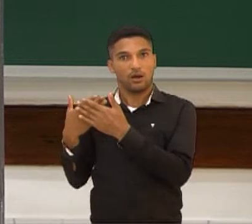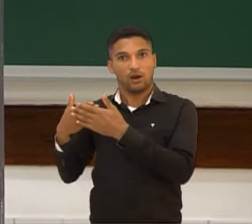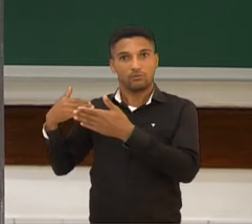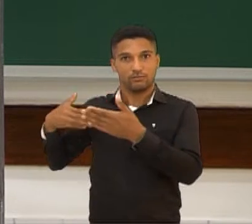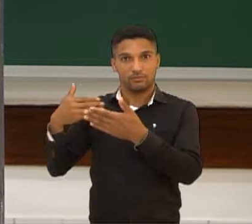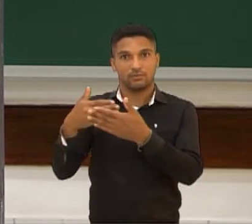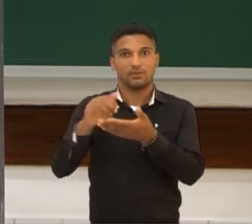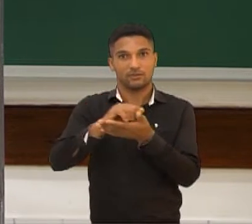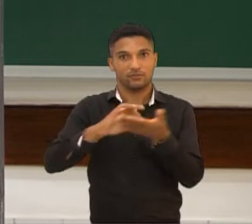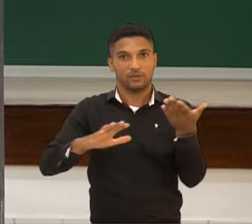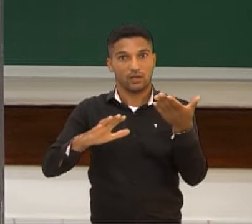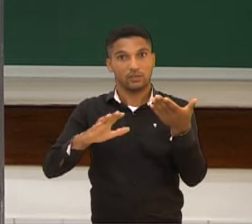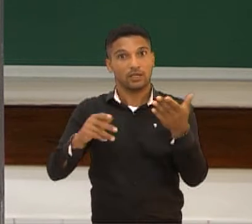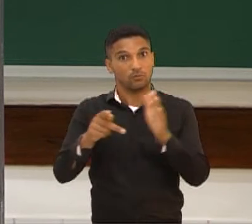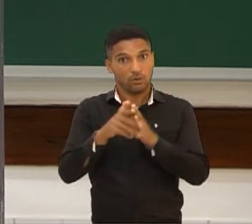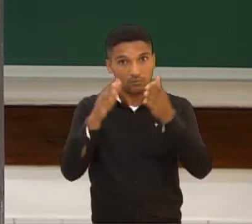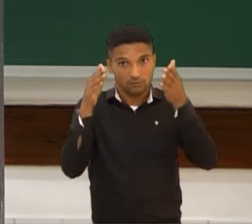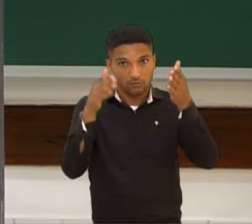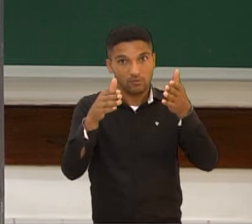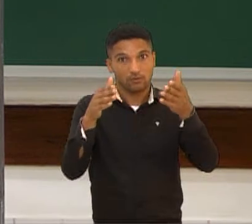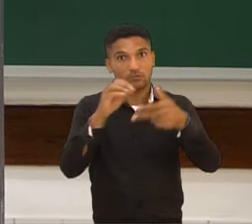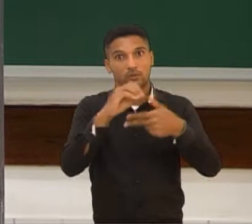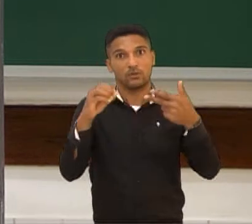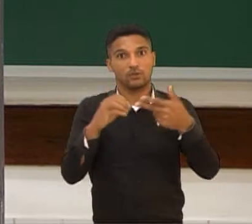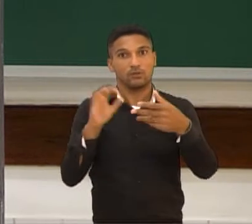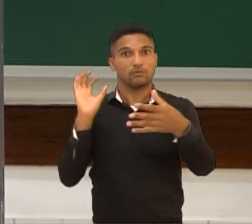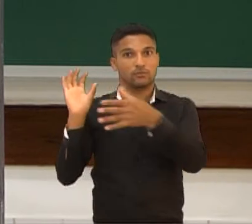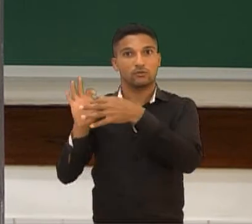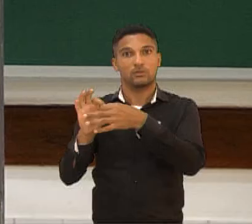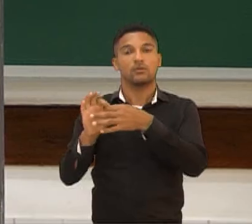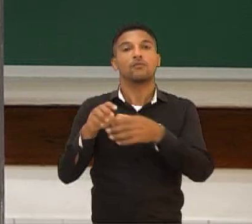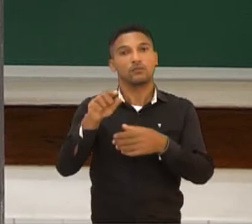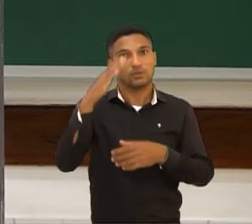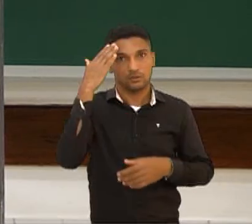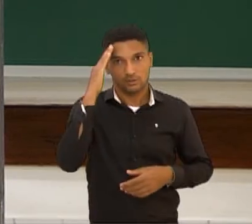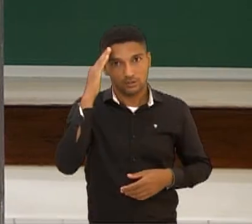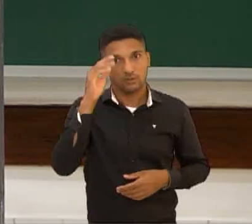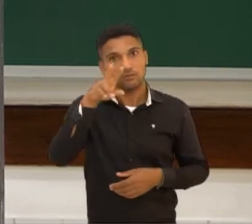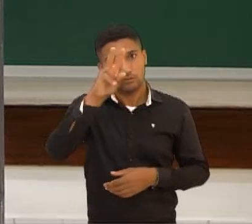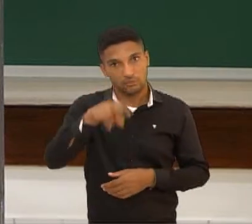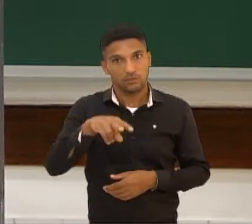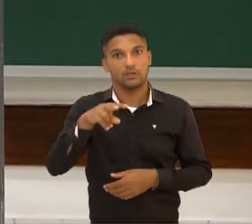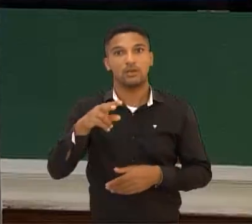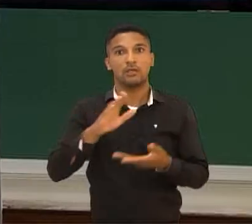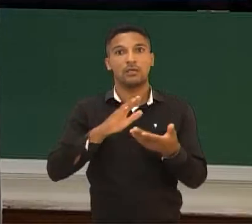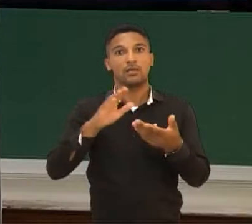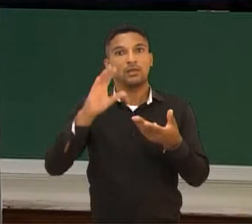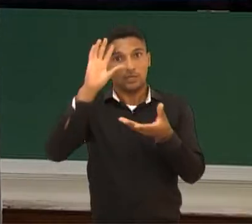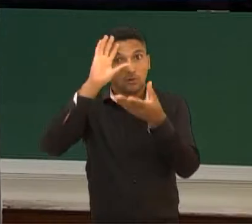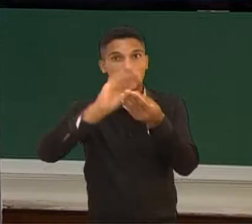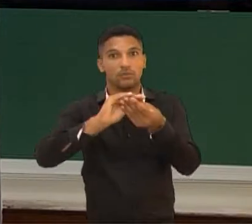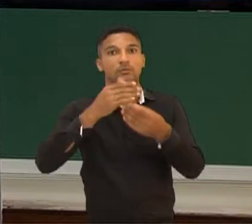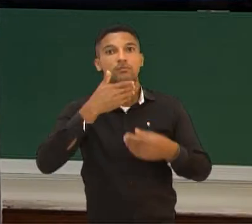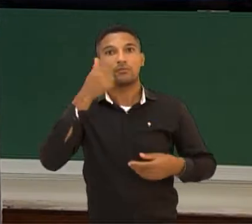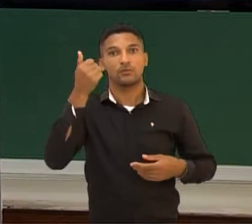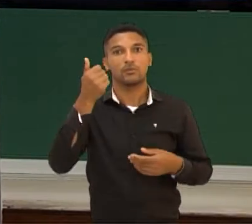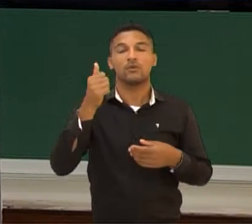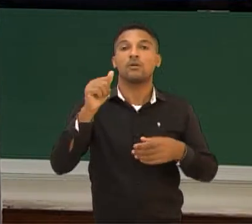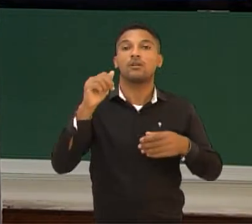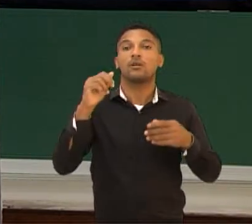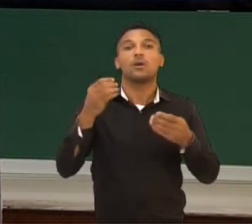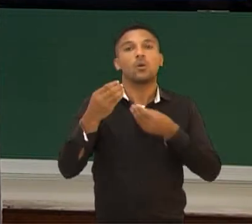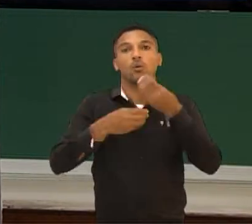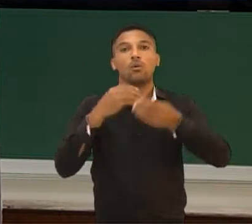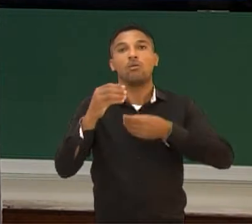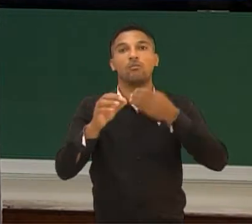um foco sobre, para vocês entenderem, né, interpretarem melhor, verem como é feita, como se organiza